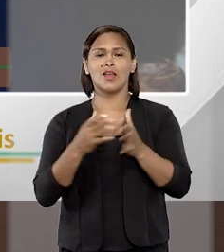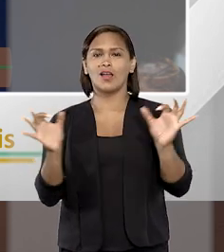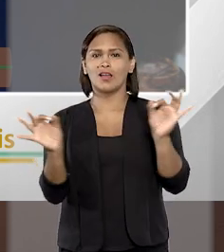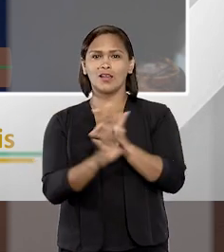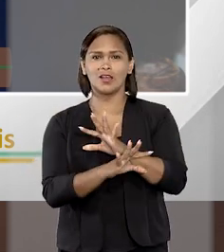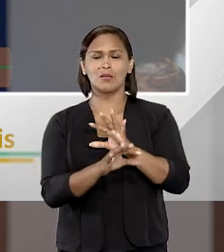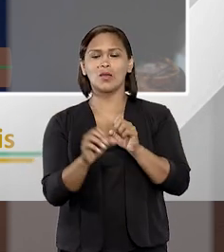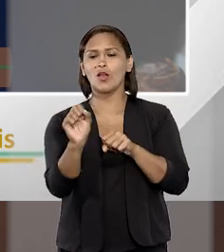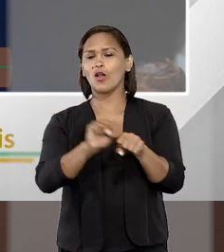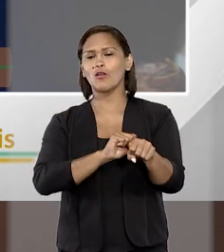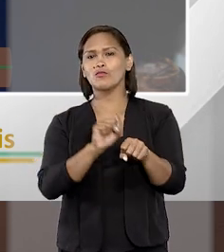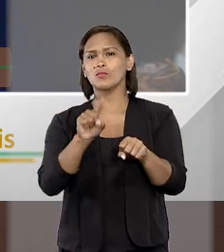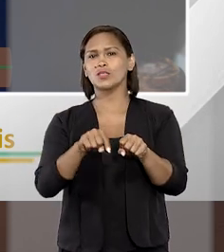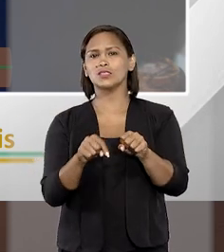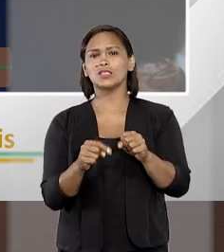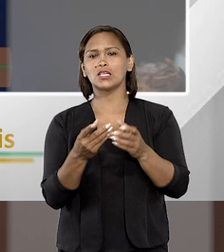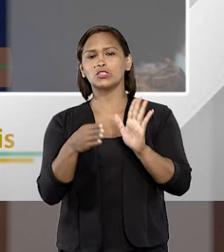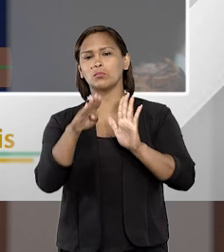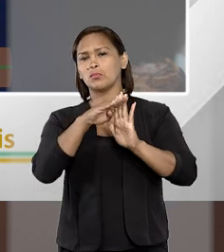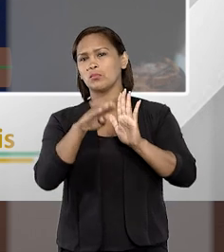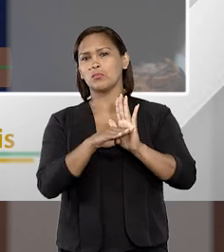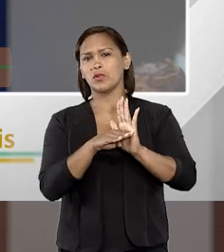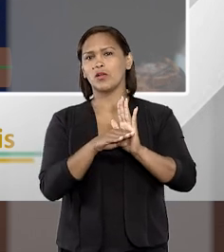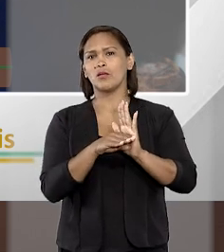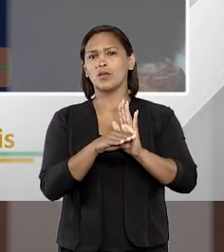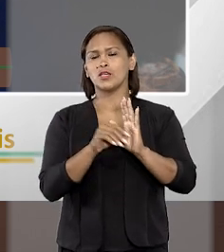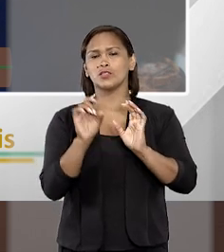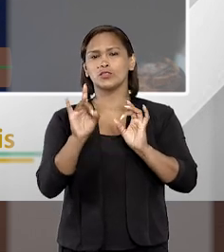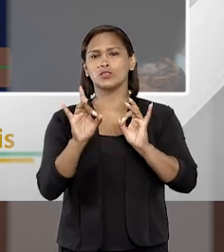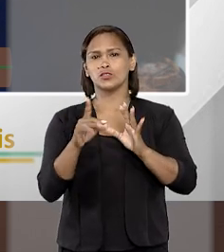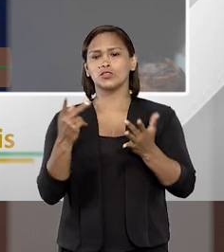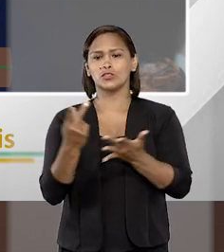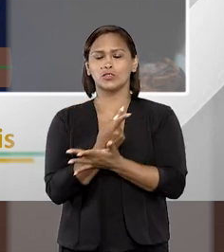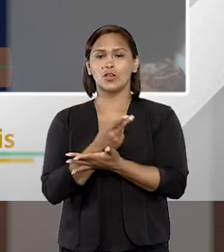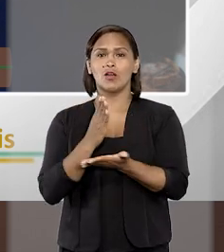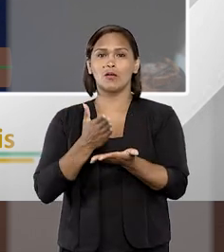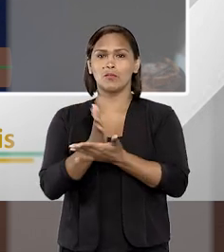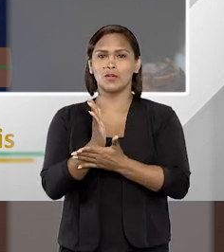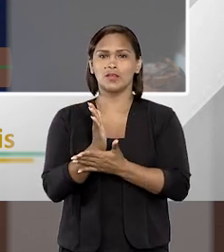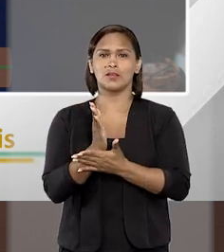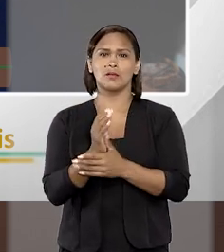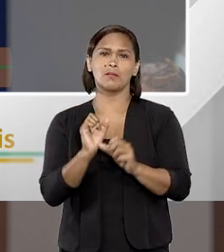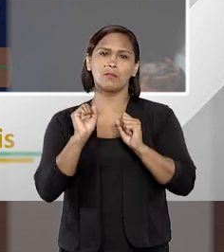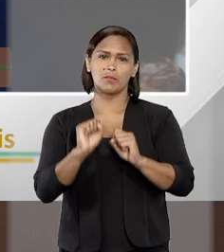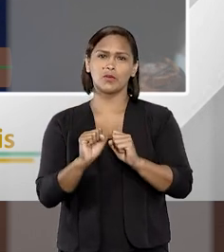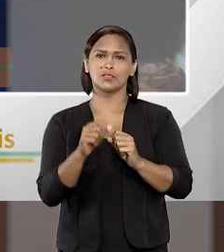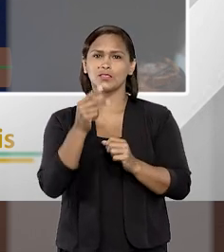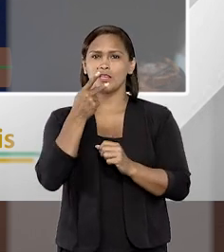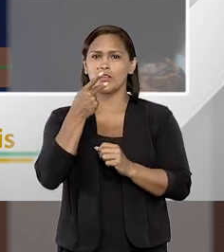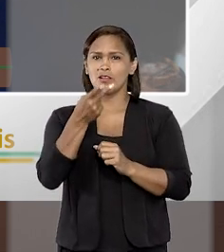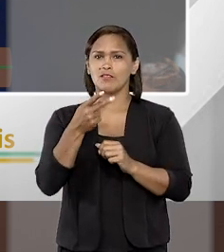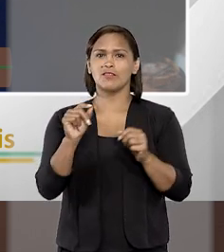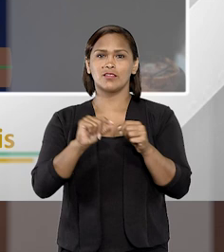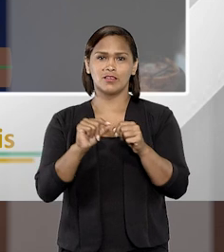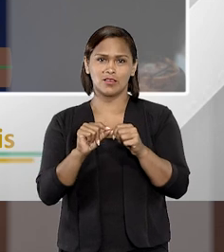acaba sendo uma formalidade apenas para dar Ares de de